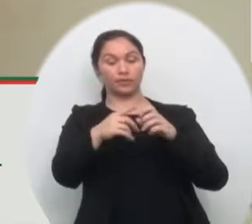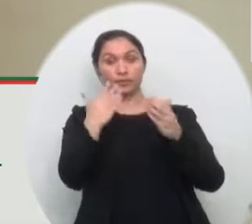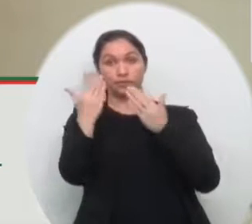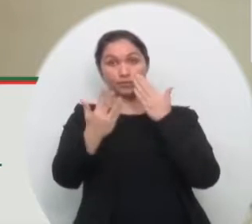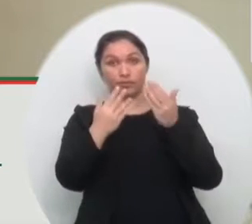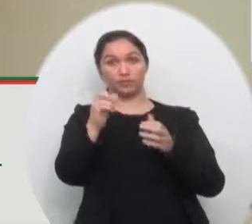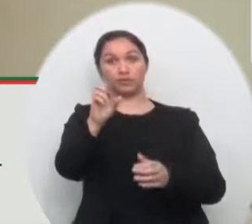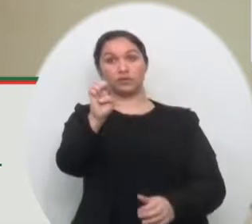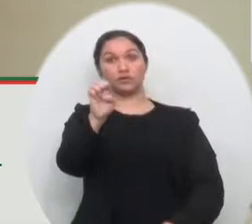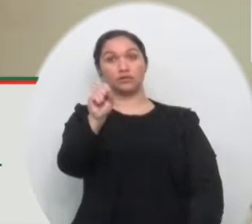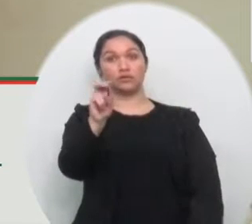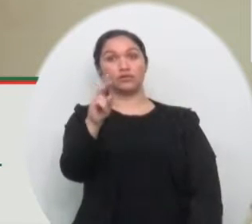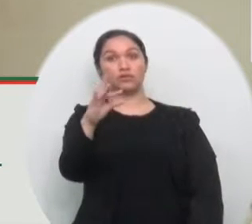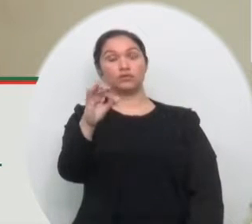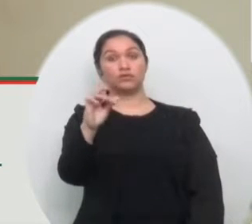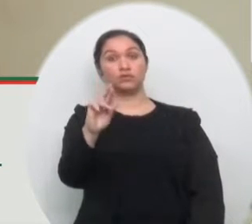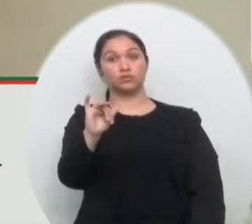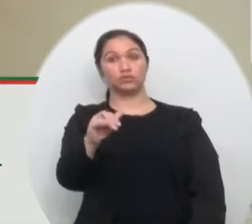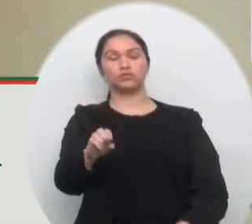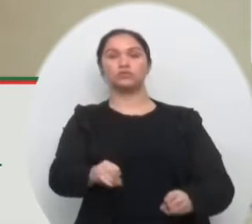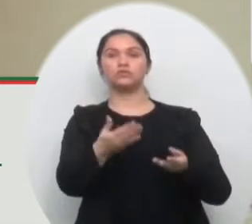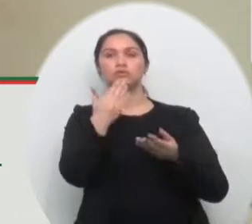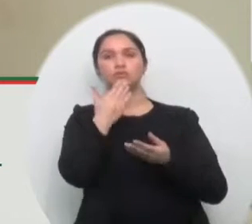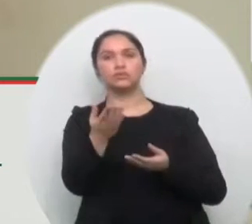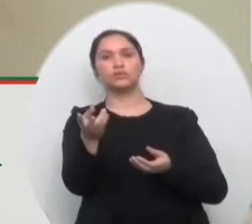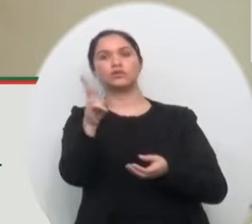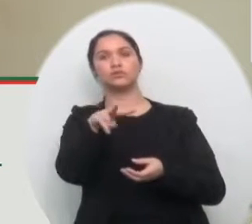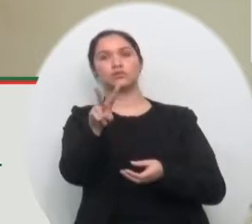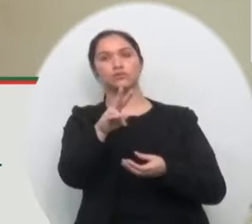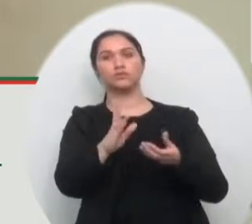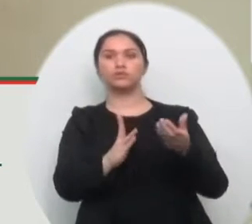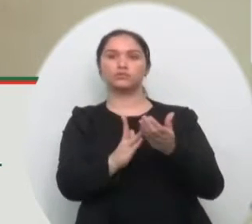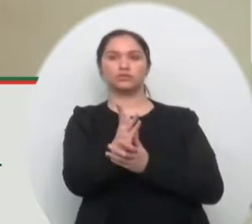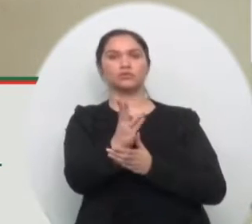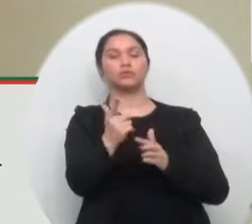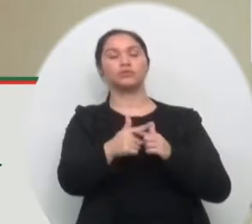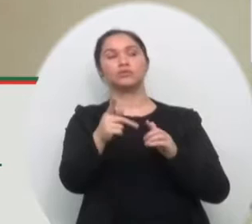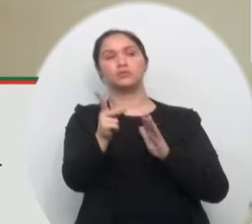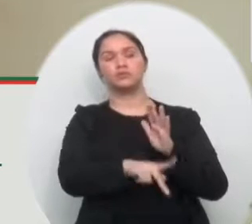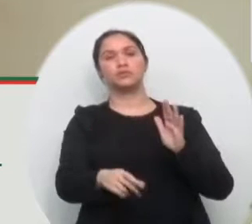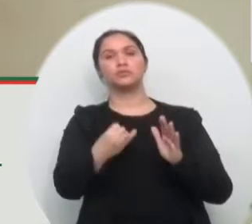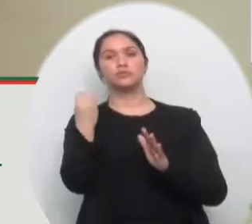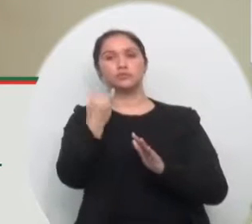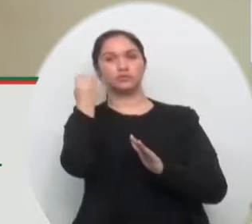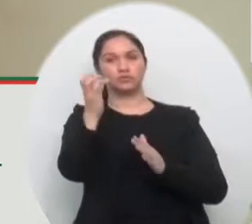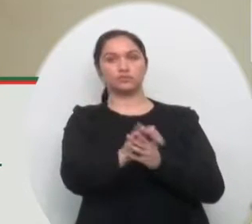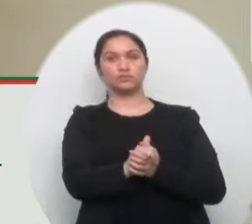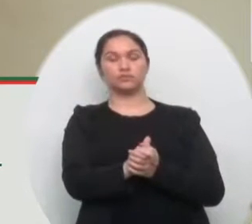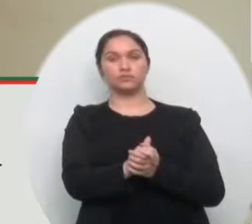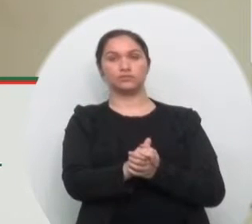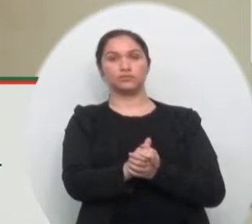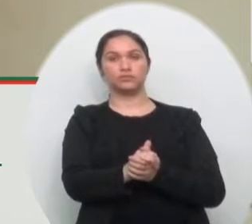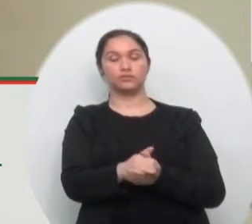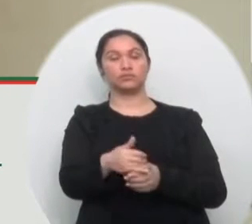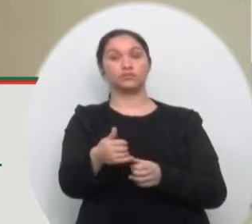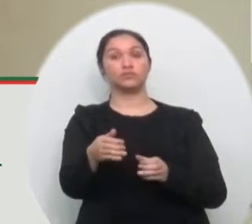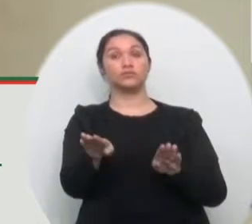entidades. Então, peço a aprovação dos vereadores para esse projeto, que é de grande importância e, com certeza, vai estar evitando